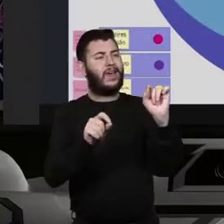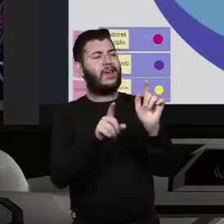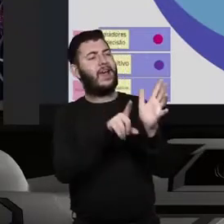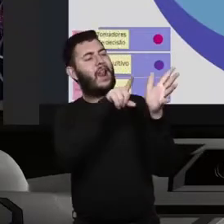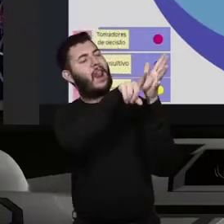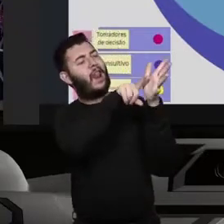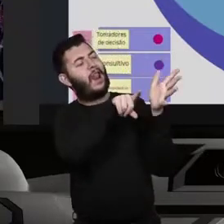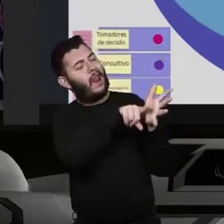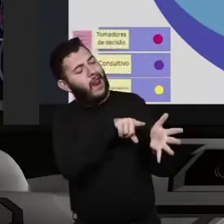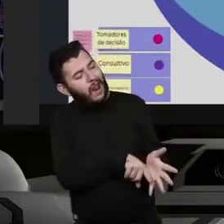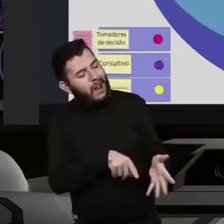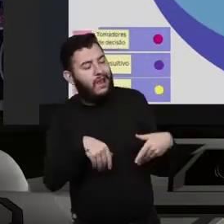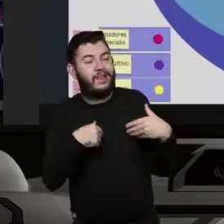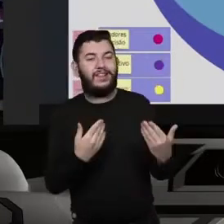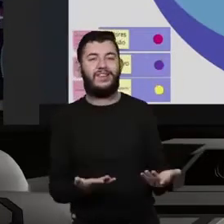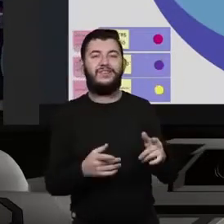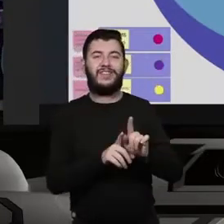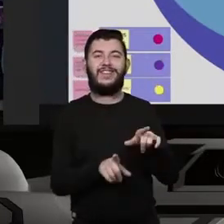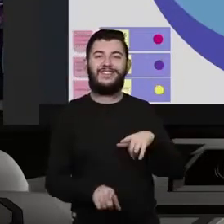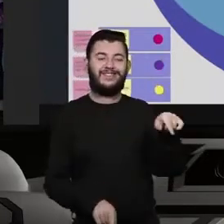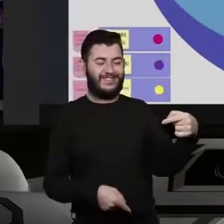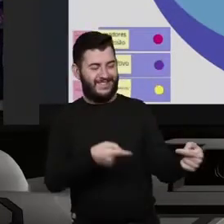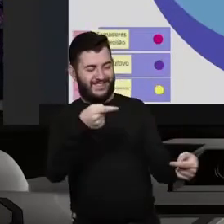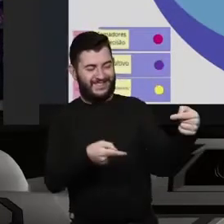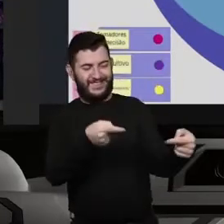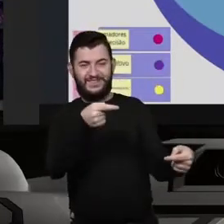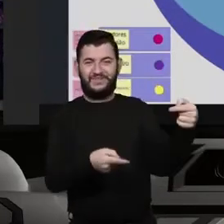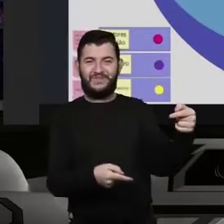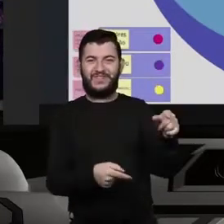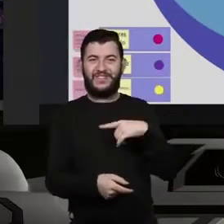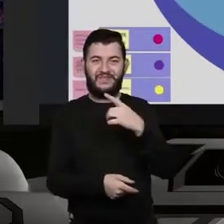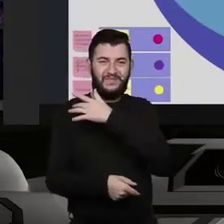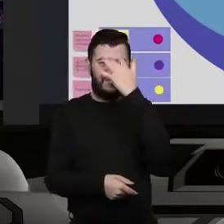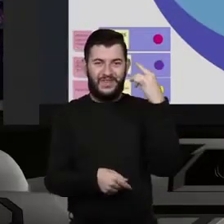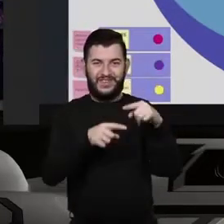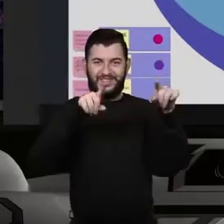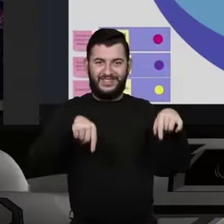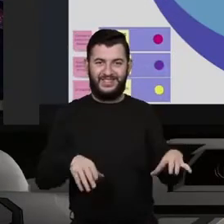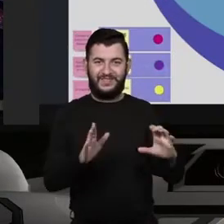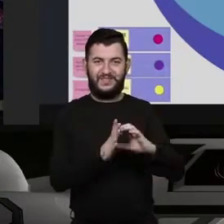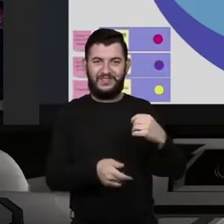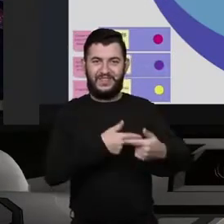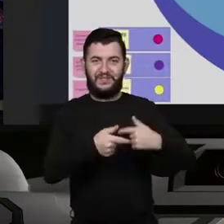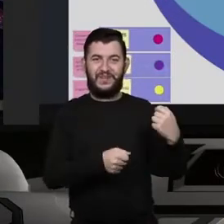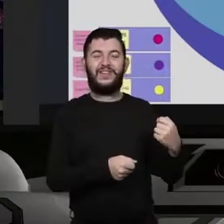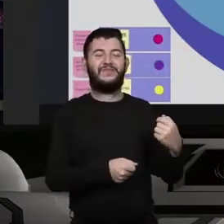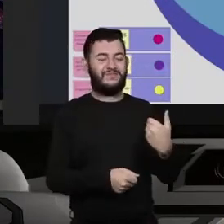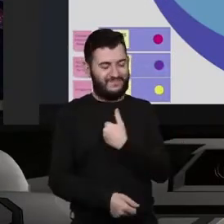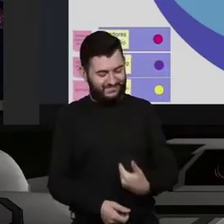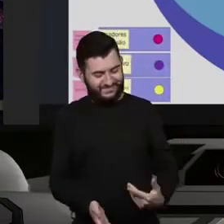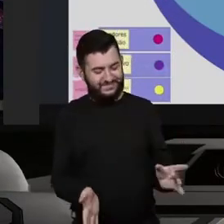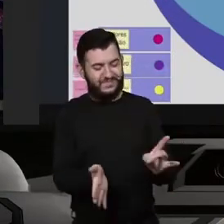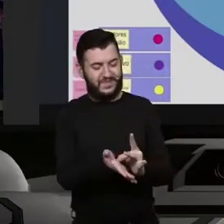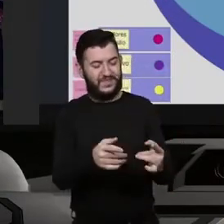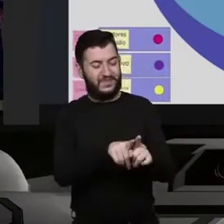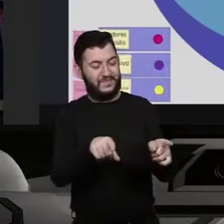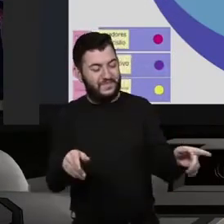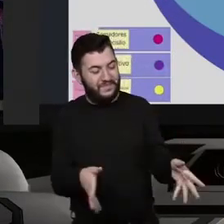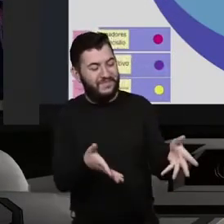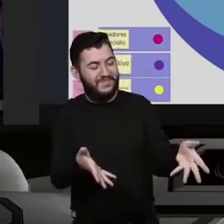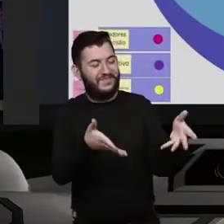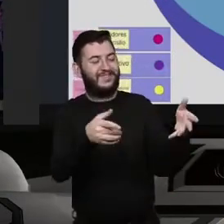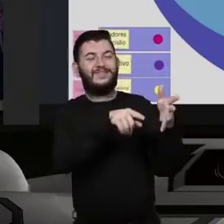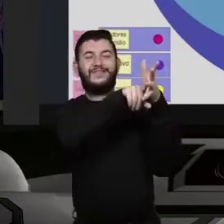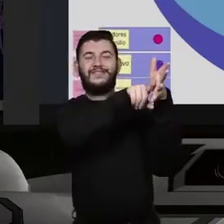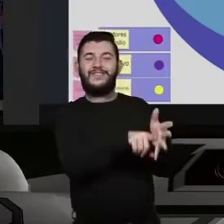primeira rodada de um overview, são pessoas, servidores de carreira, estimulou-se a pesquisa. Então, a gente provocou